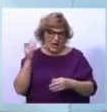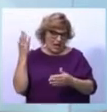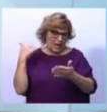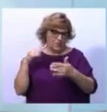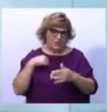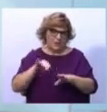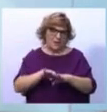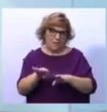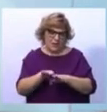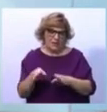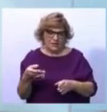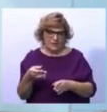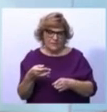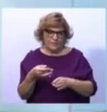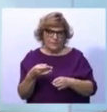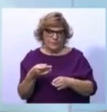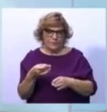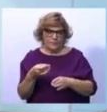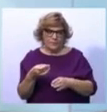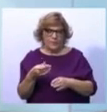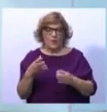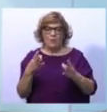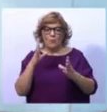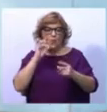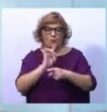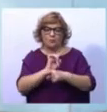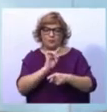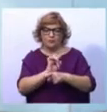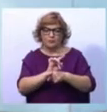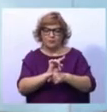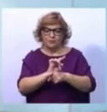mesmo na minha prática, era muito frequente